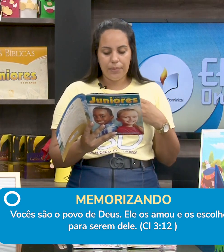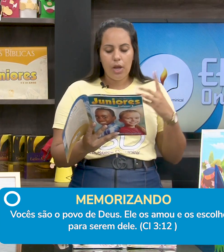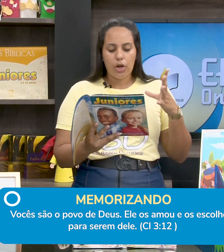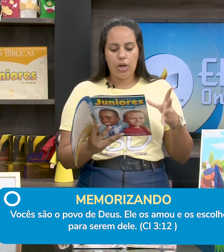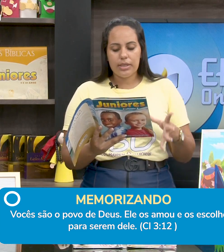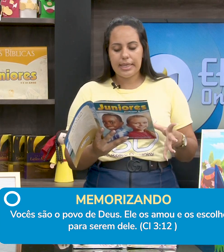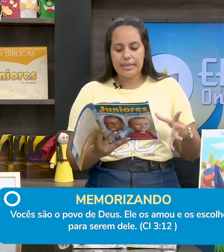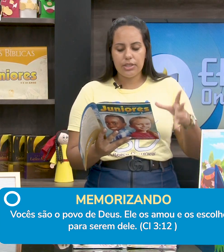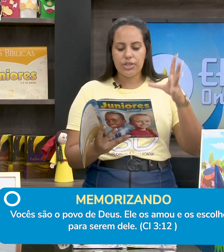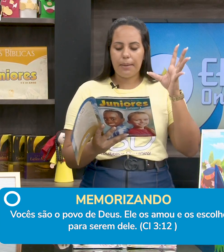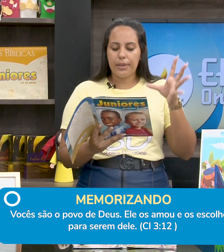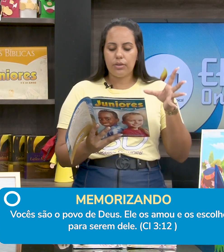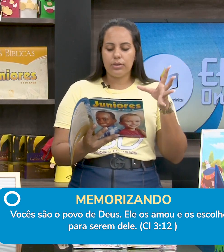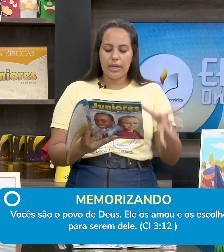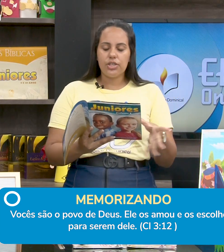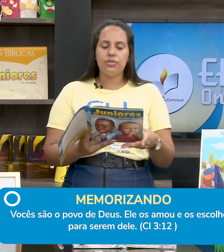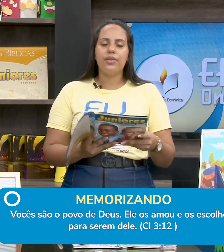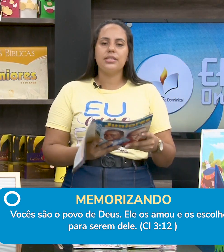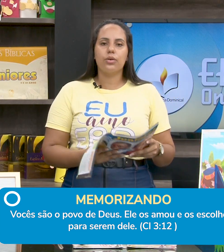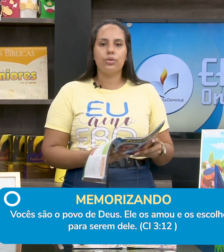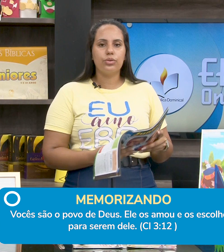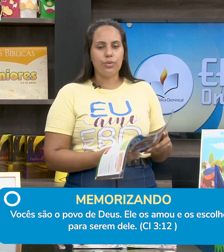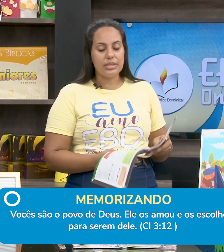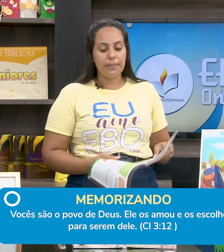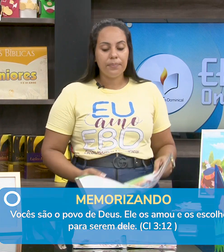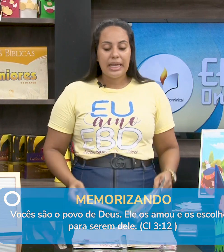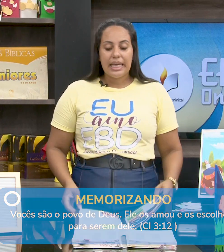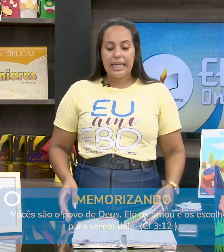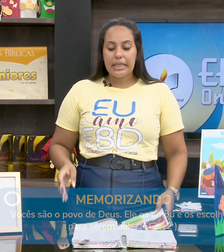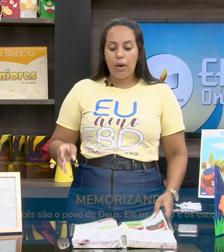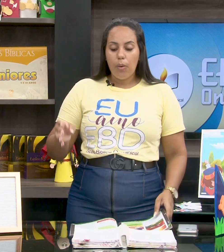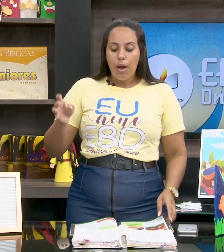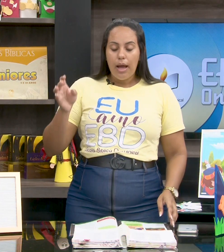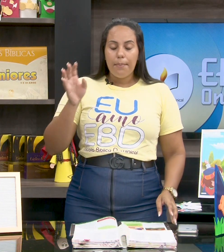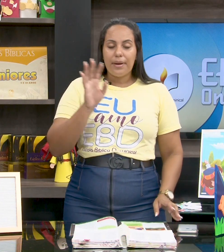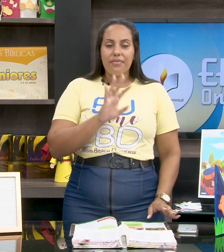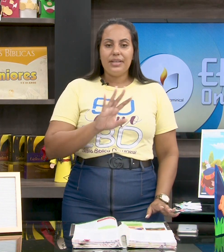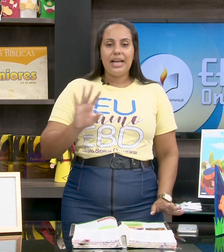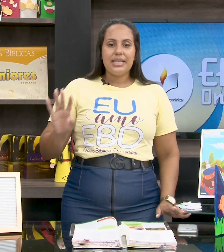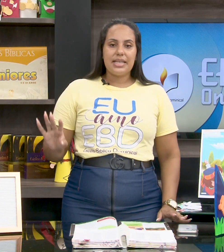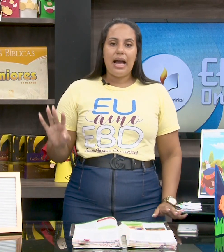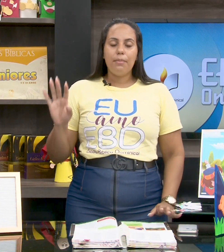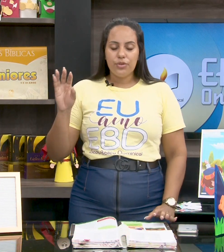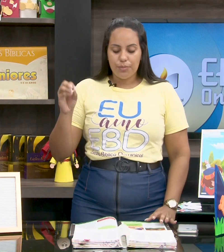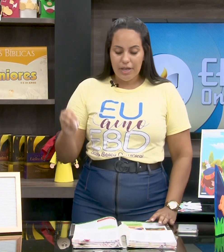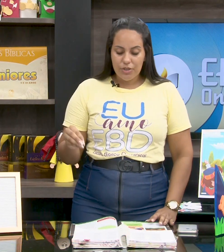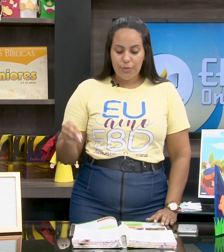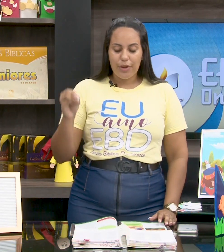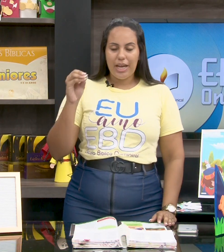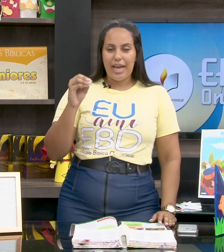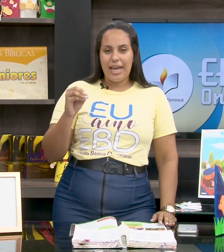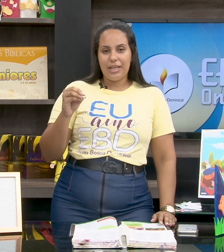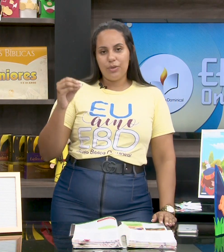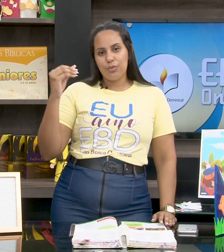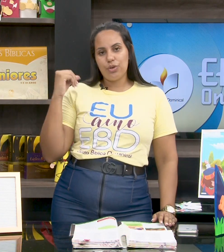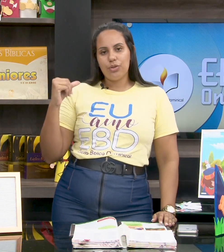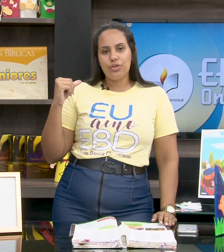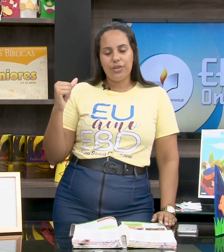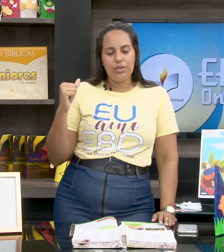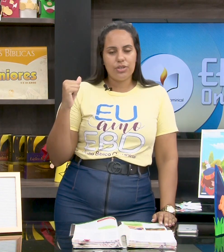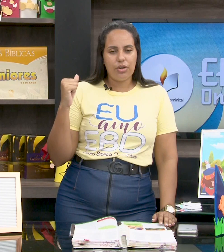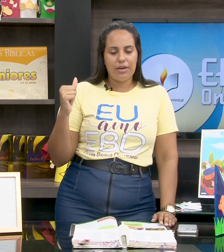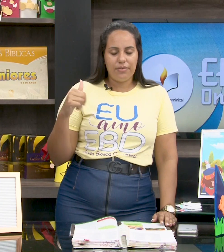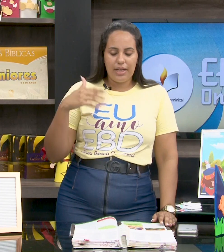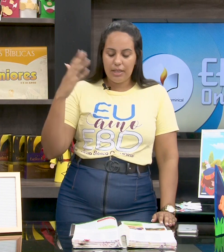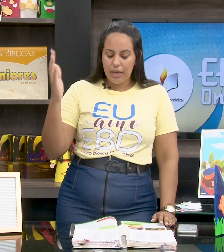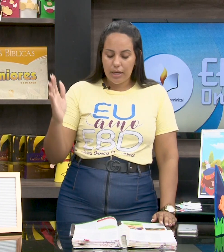dele. Colossenses capítulo 3, versículo 12. Então, para finalizarmos mesmo, nos outros